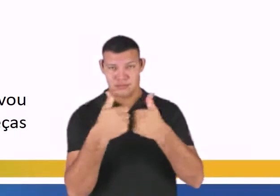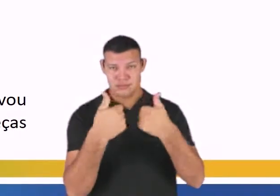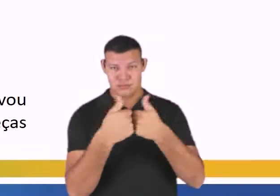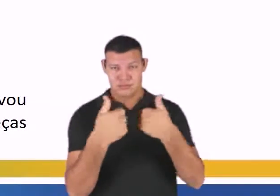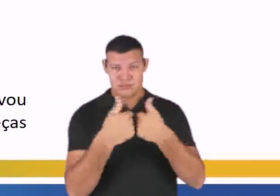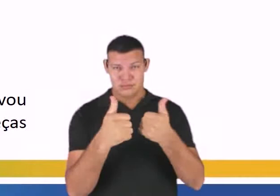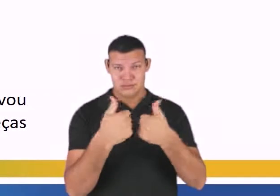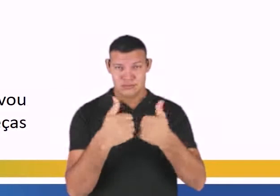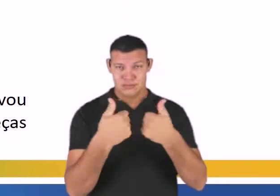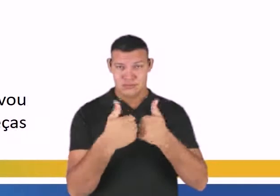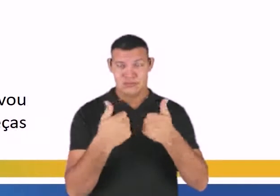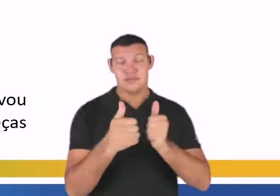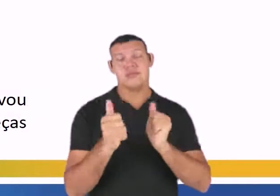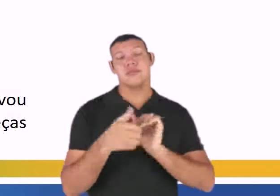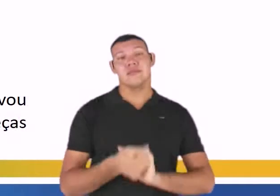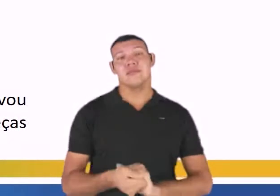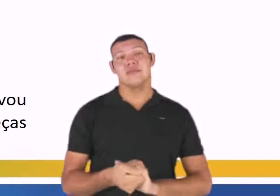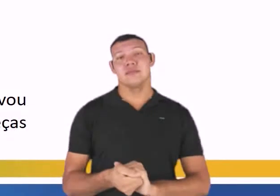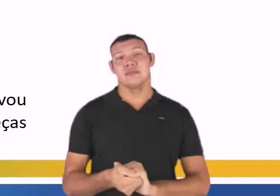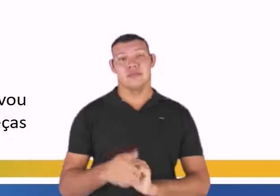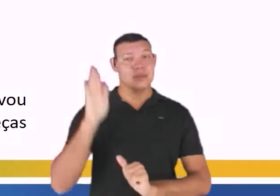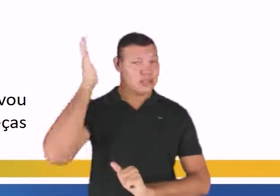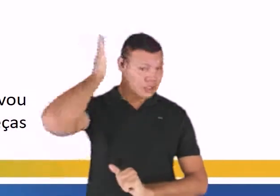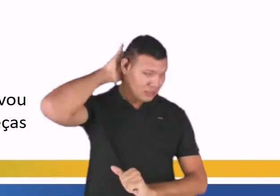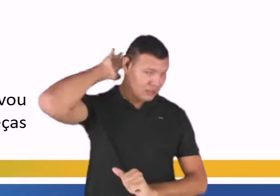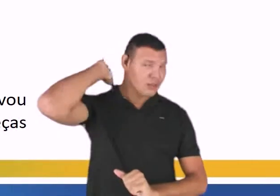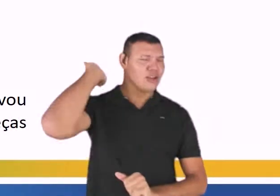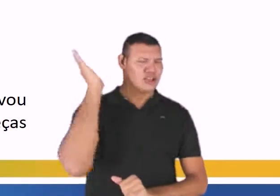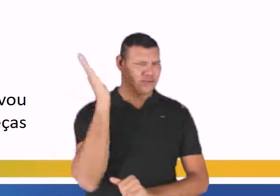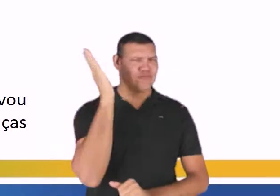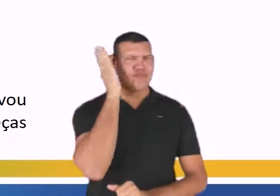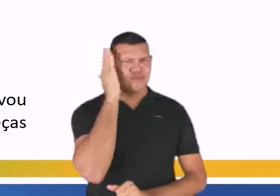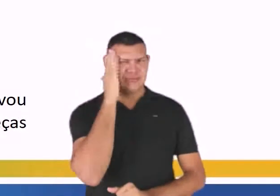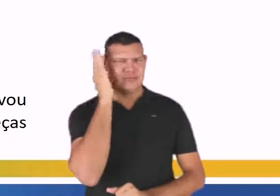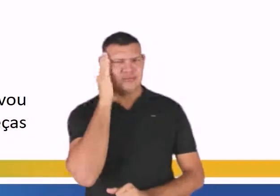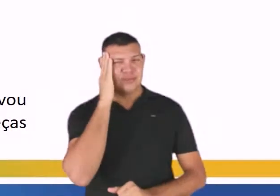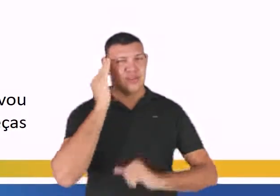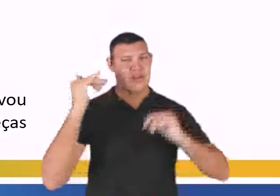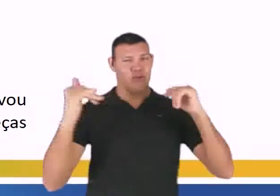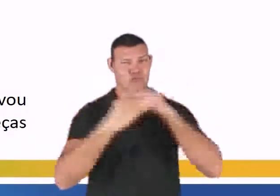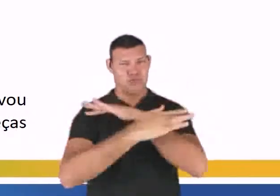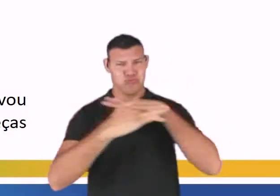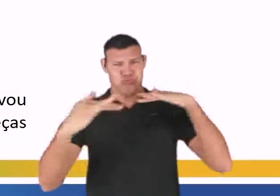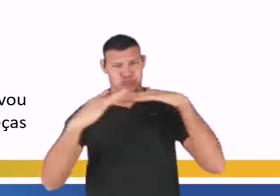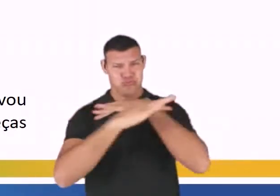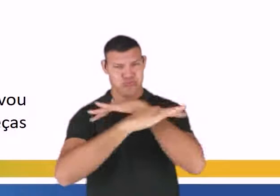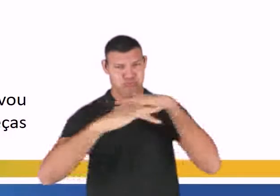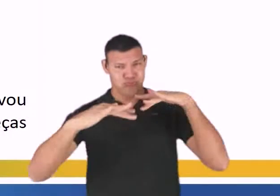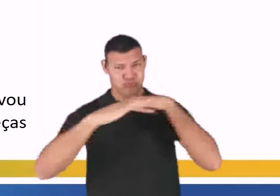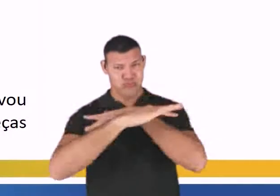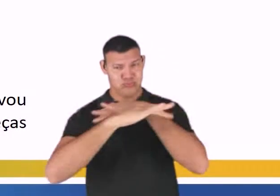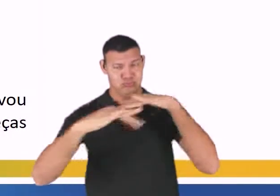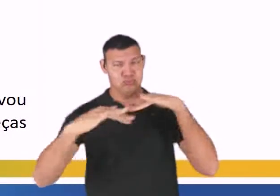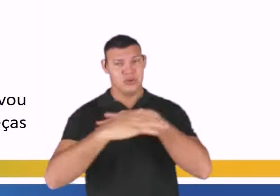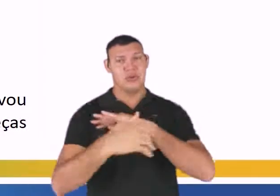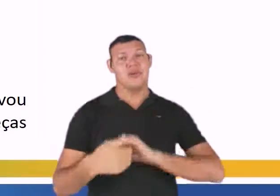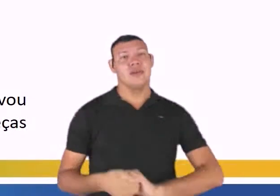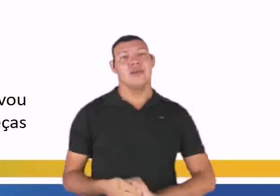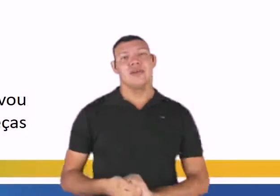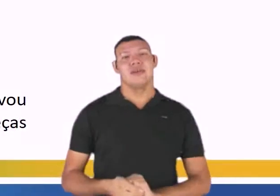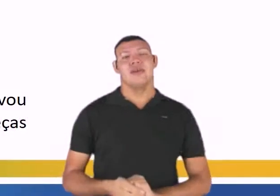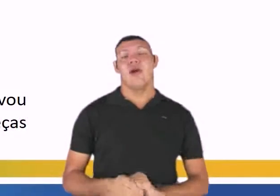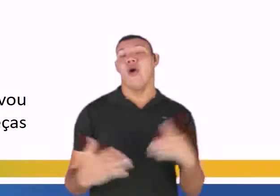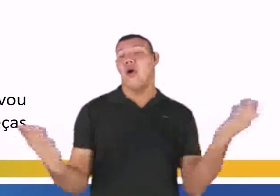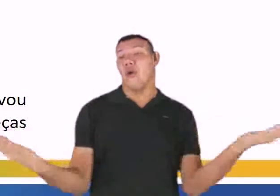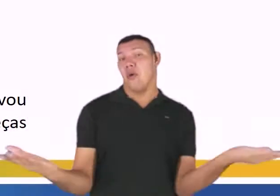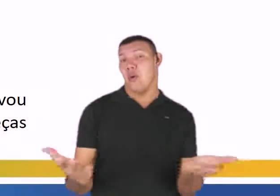de condução coletiva, que nós conhecemos muito bem nos centros urbanos, que é o ônibus, sempre, hoje